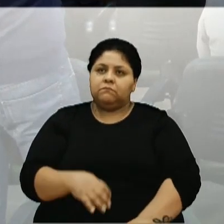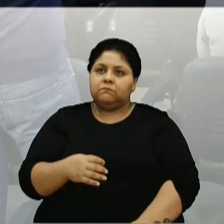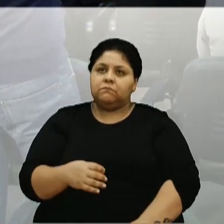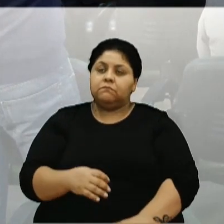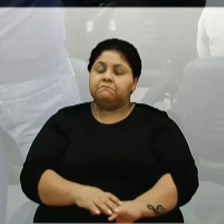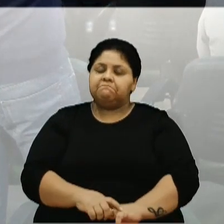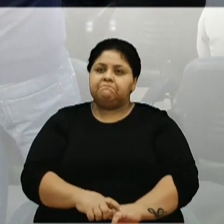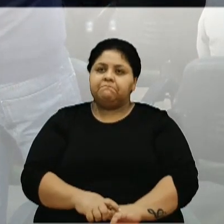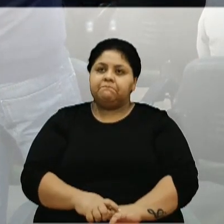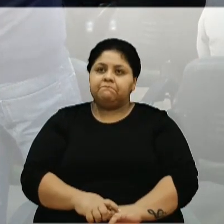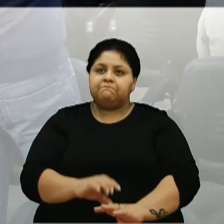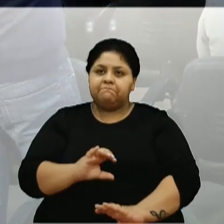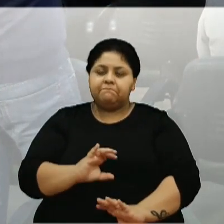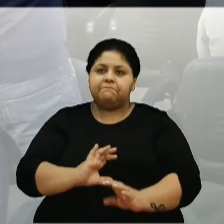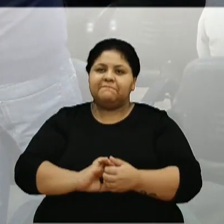Alô? Oi.